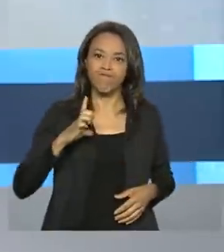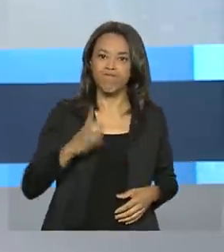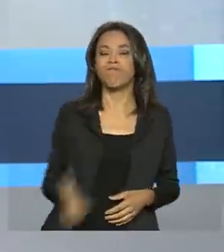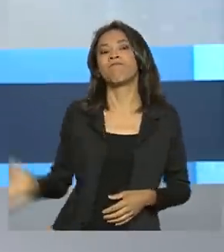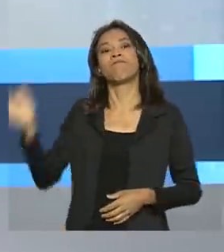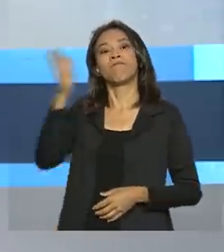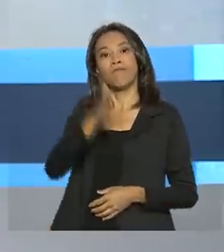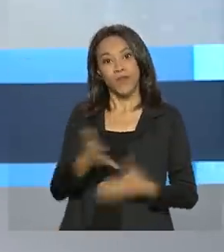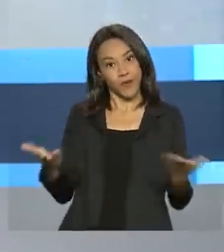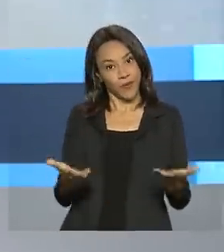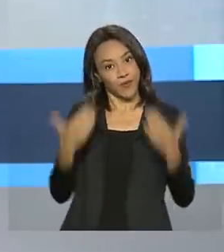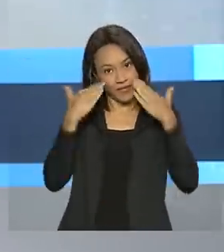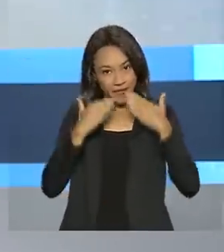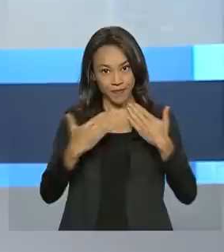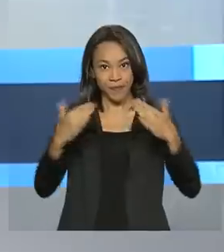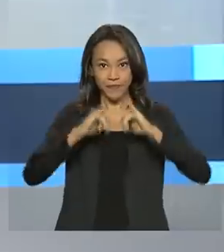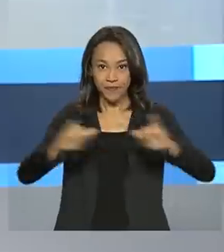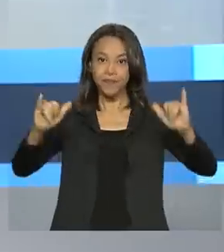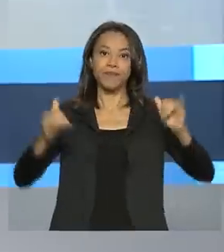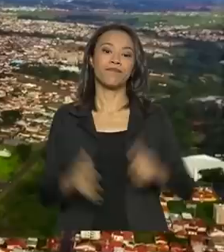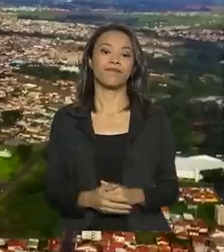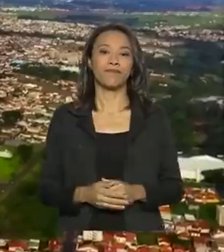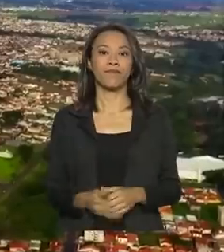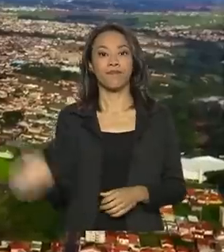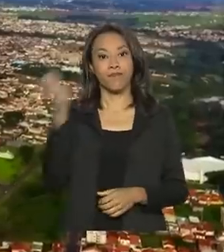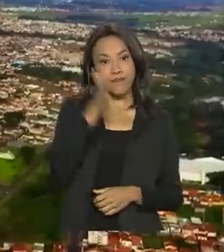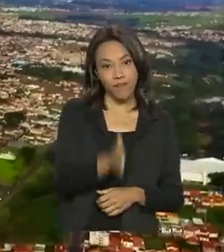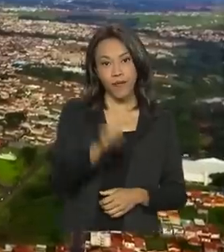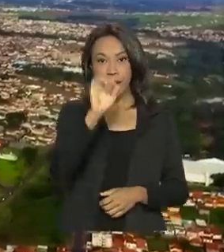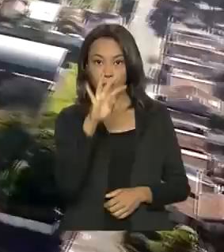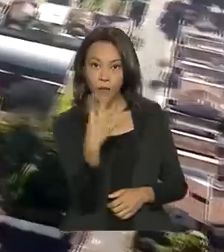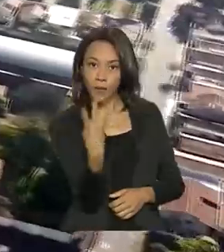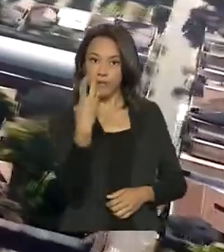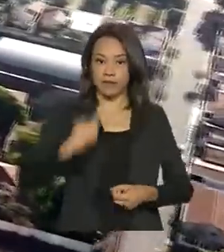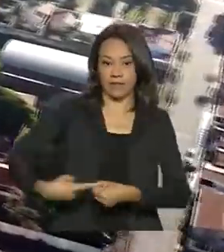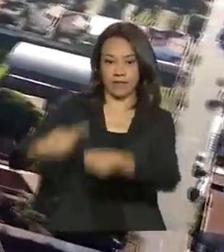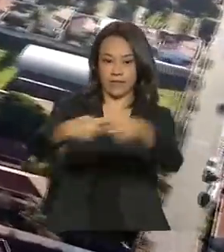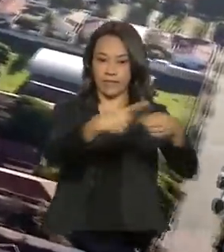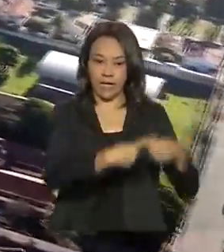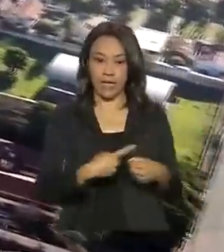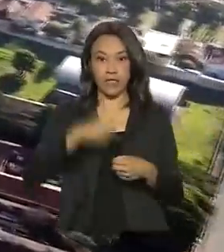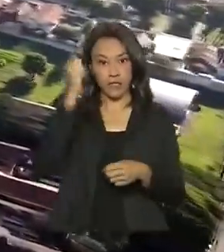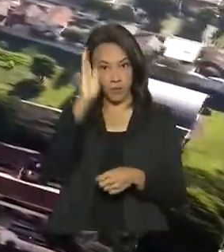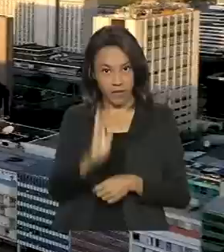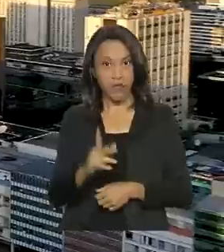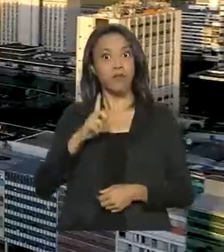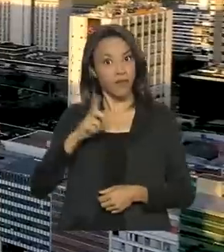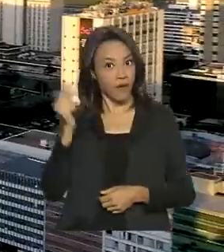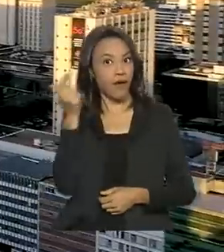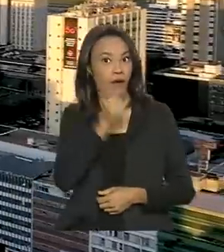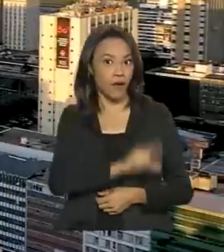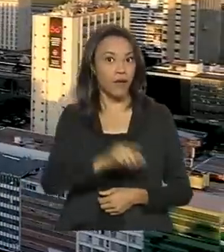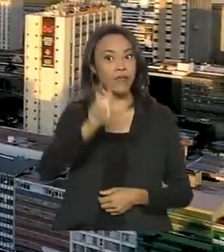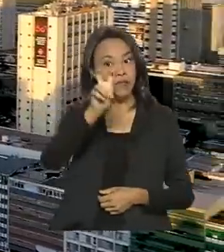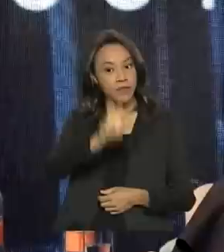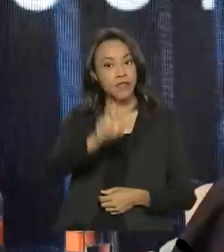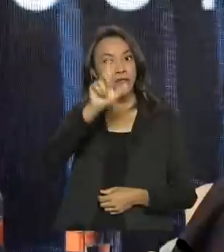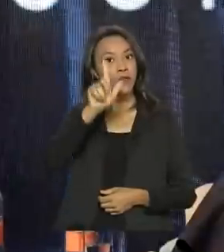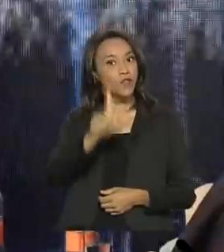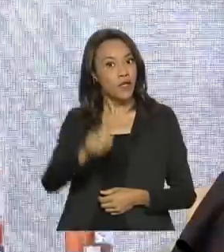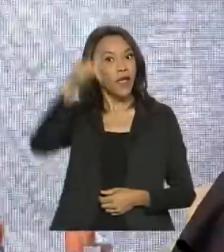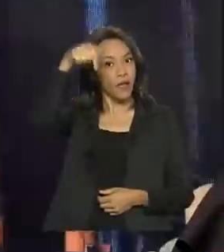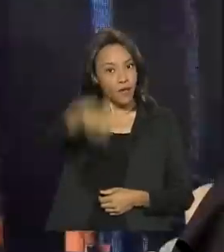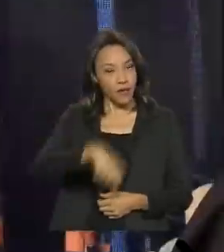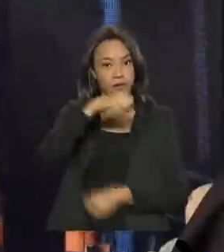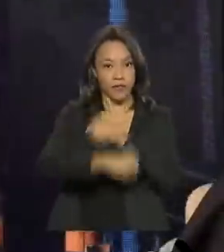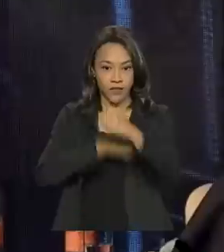dos destaques de hoje e veja ainda. 4 cidades brasileiras já vão ter a internet 5G ainda este ano. O